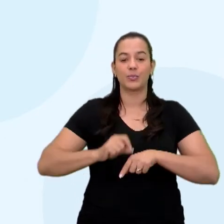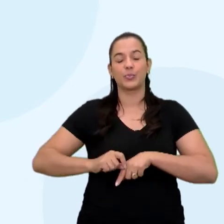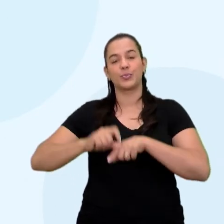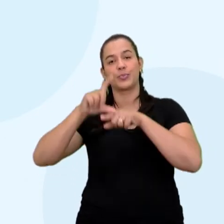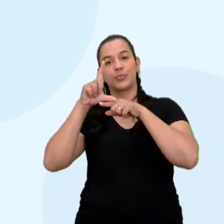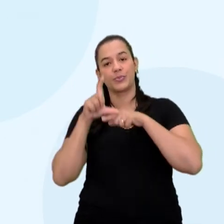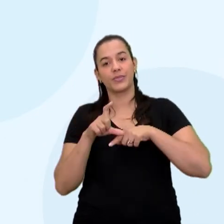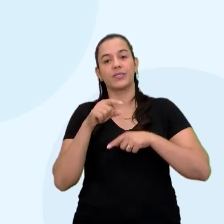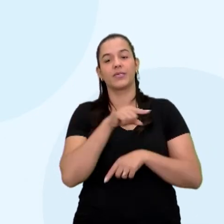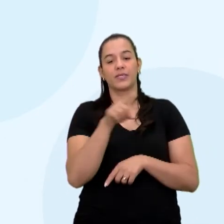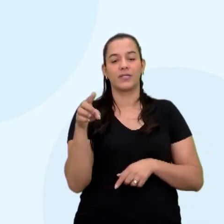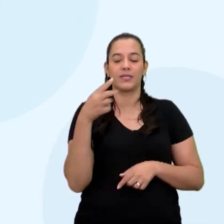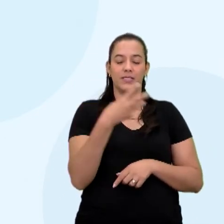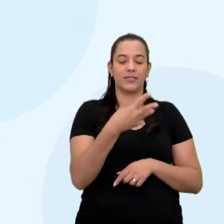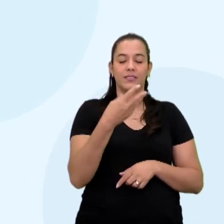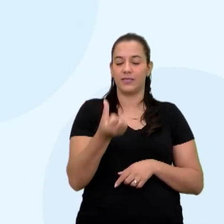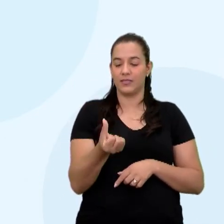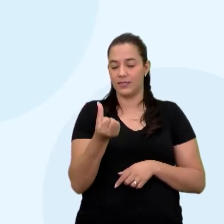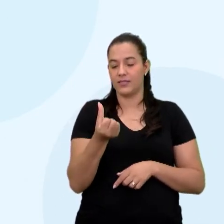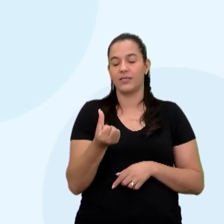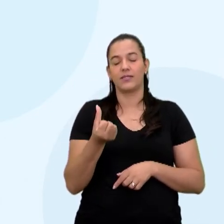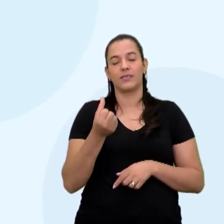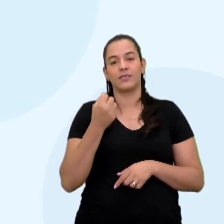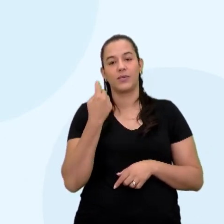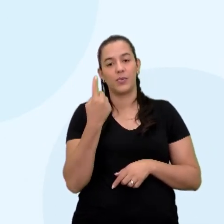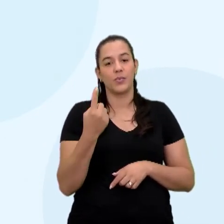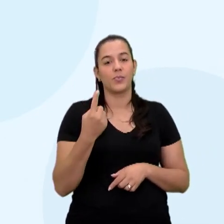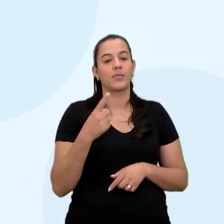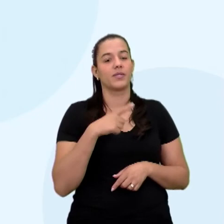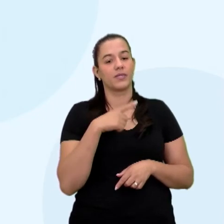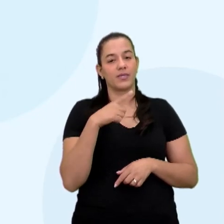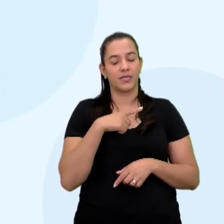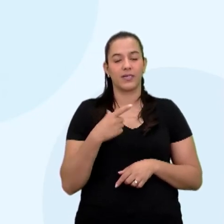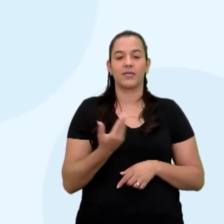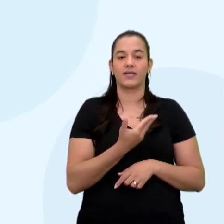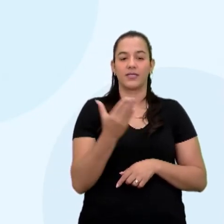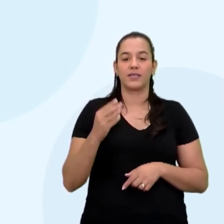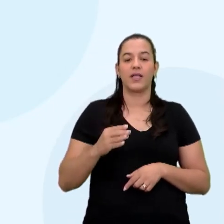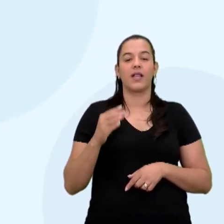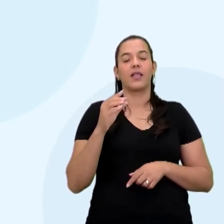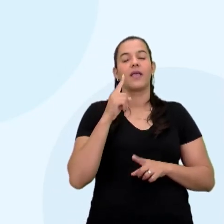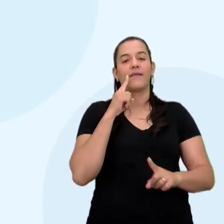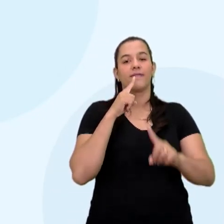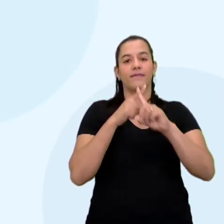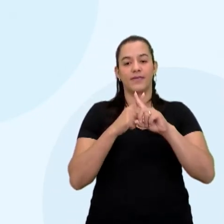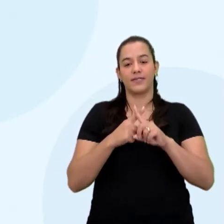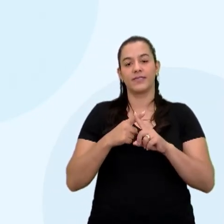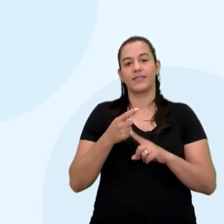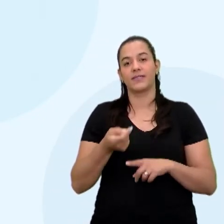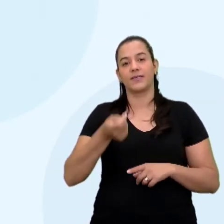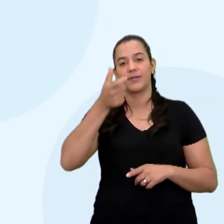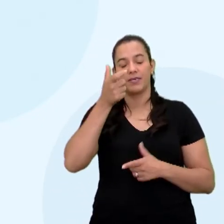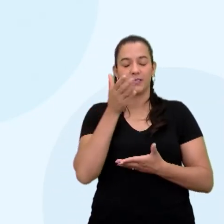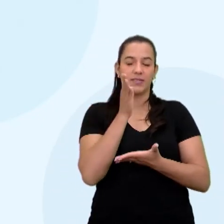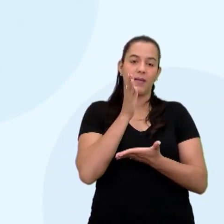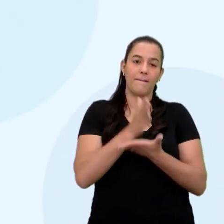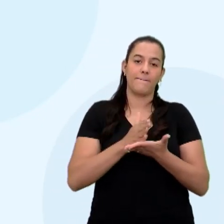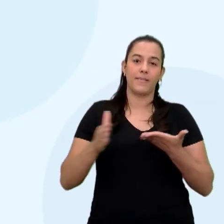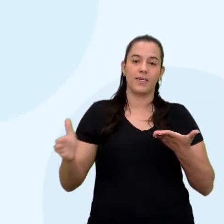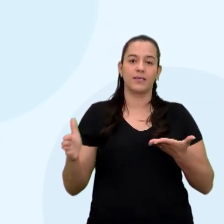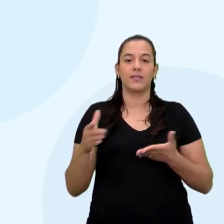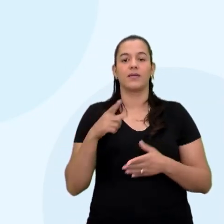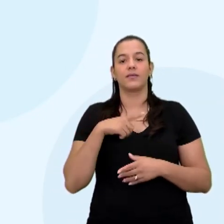recebe 36,1 vez, né? 36,1 vezes mais que a metade da população com os